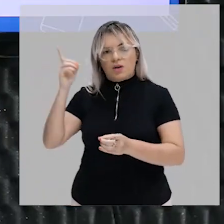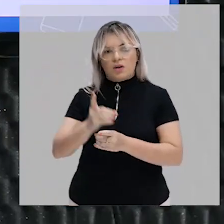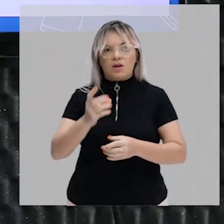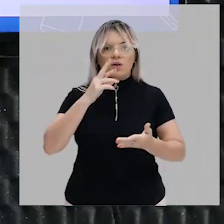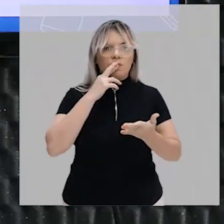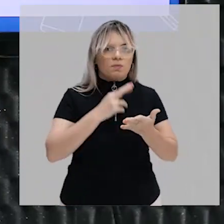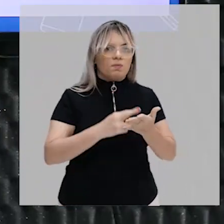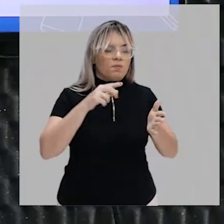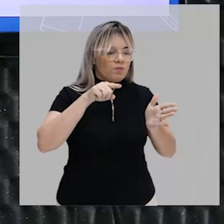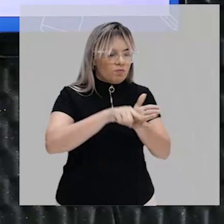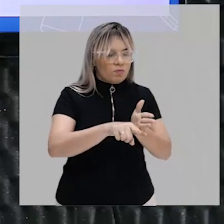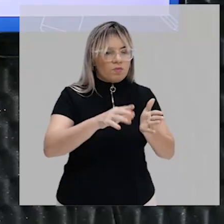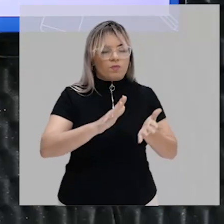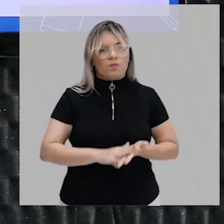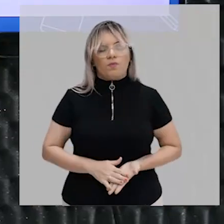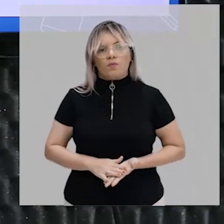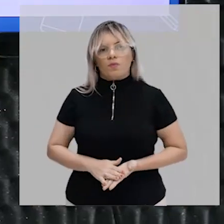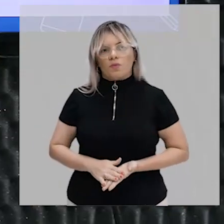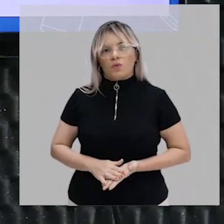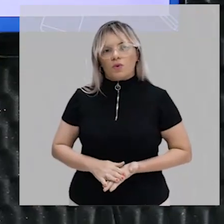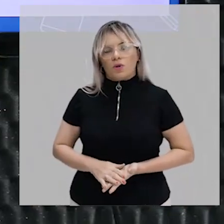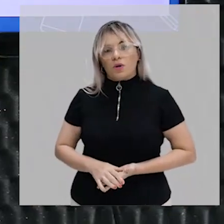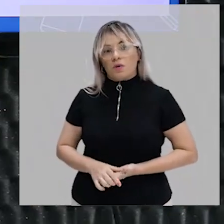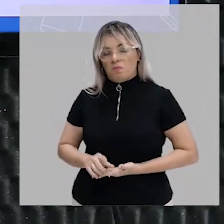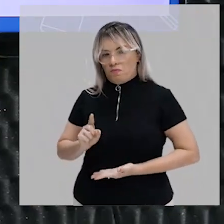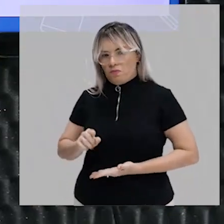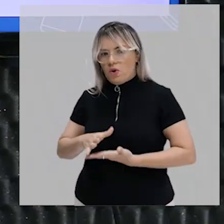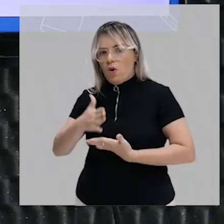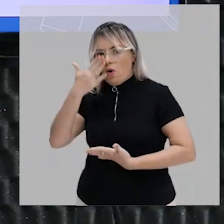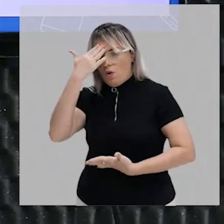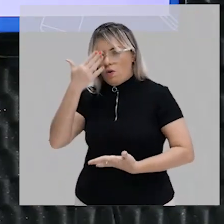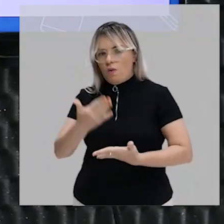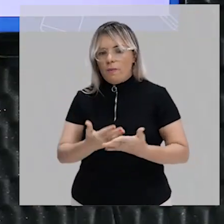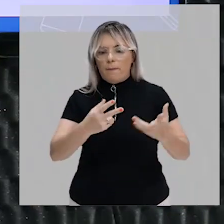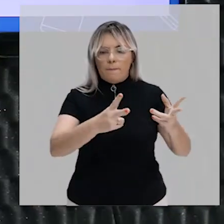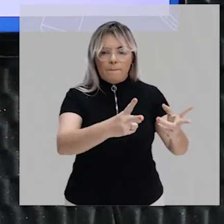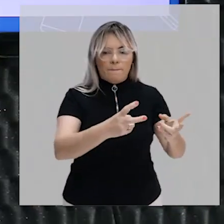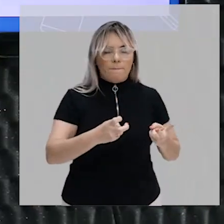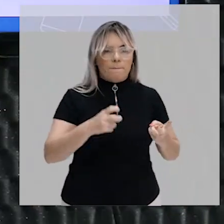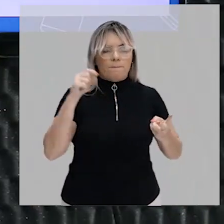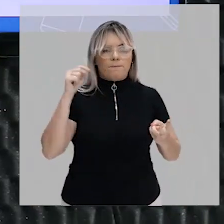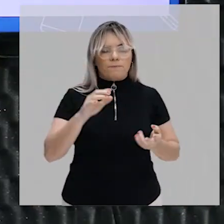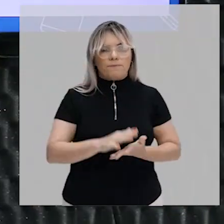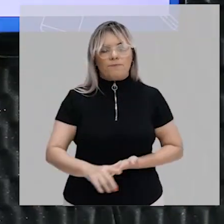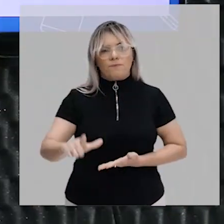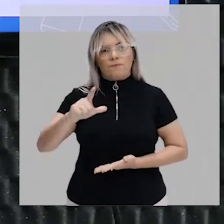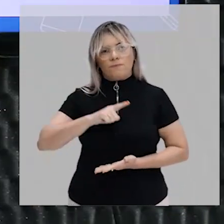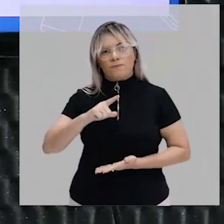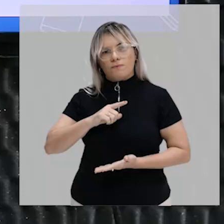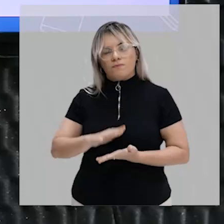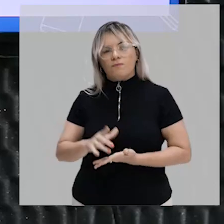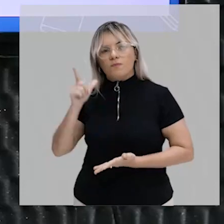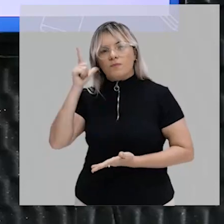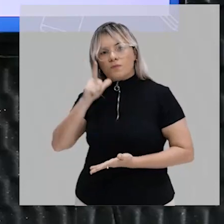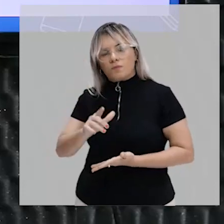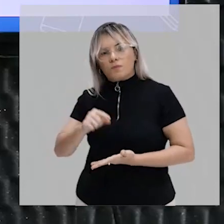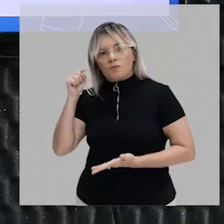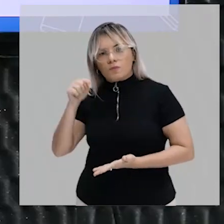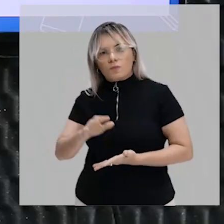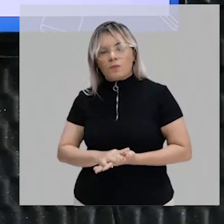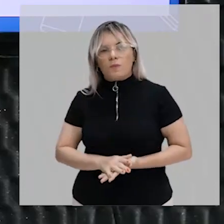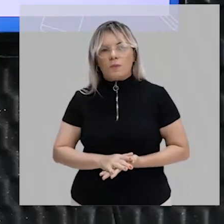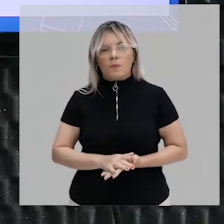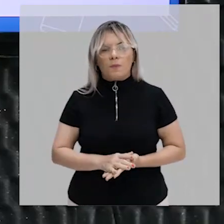problema. Gente, eu acredito que você já percebeu, né, que quando eu consigo definir esses